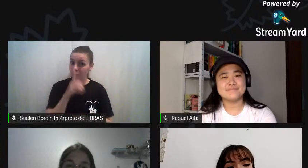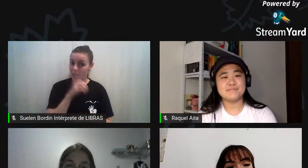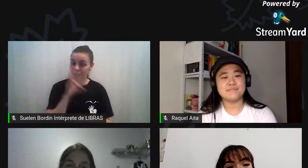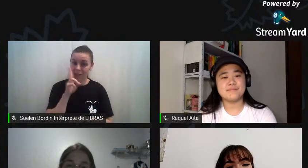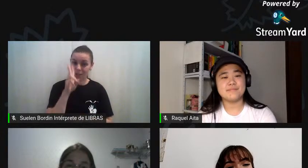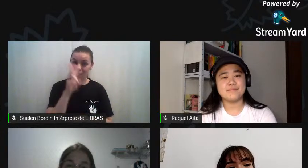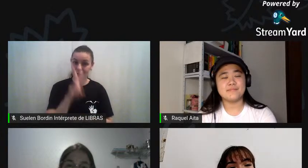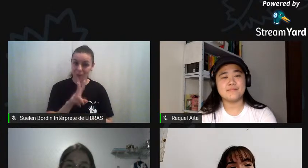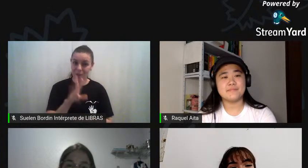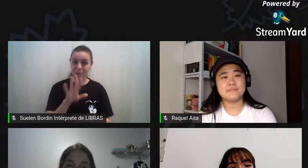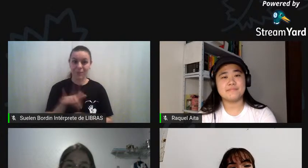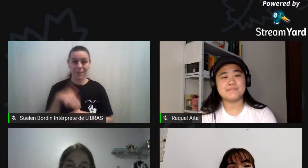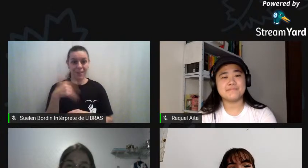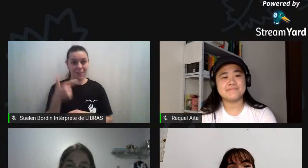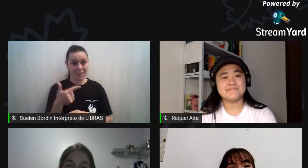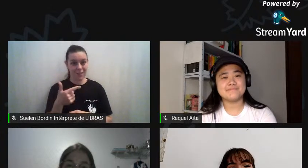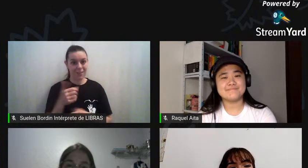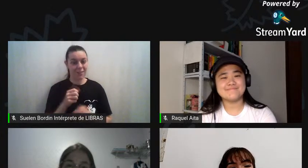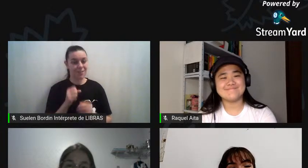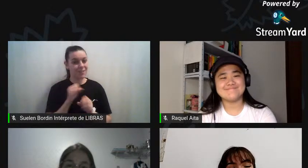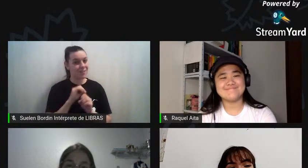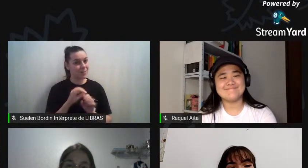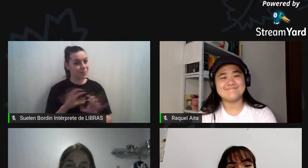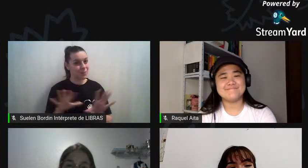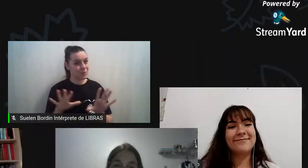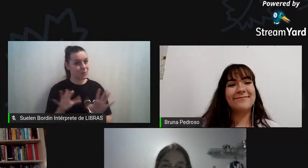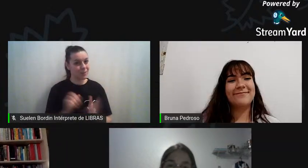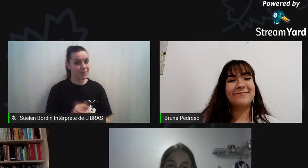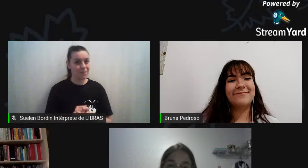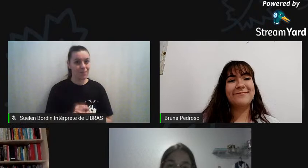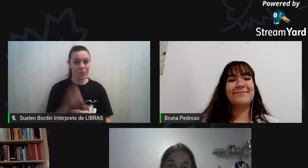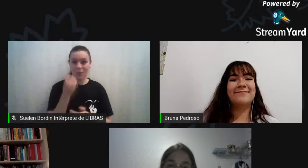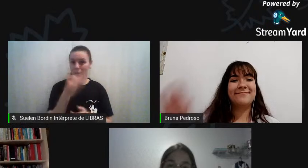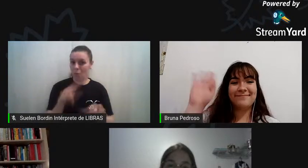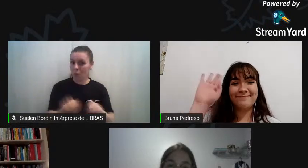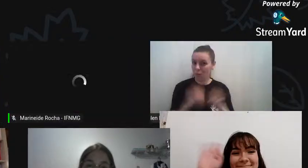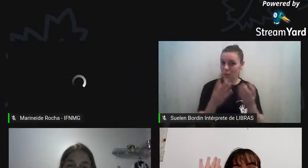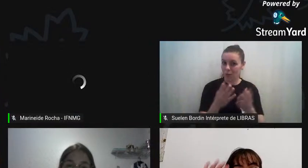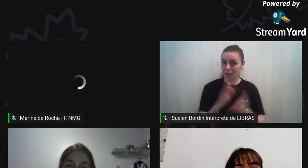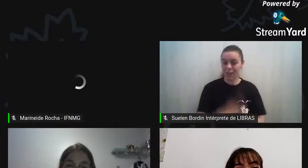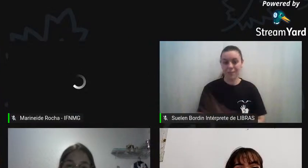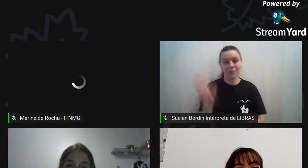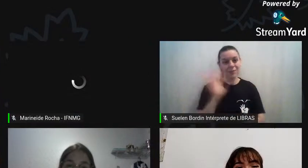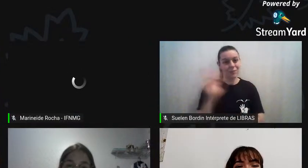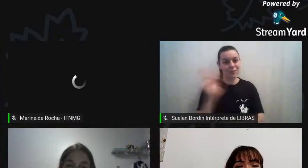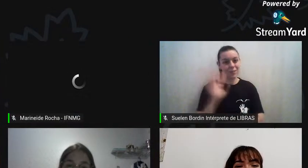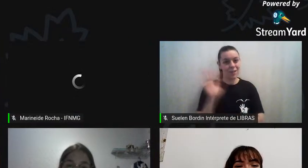próximas transmissões. Bom evento para todos. Até mais. Tchau, tchau. Tchau.